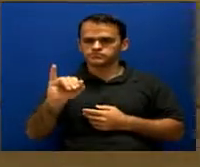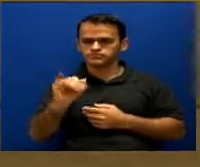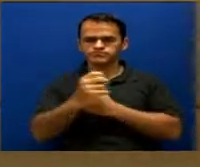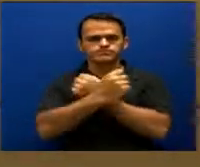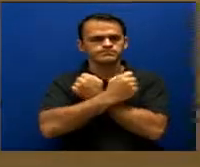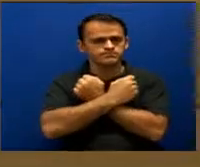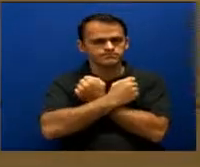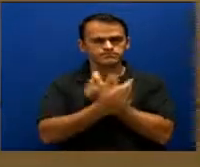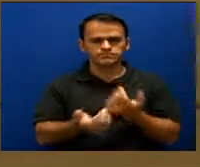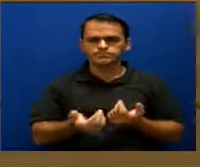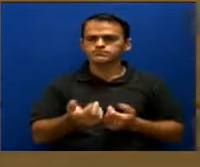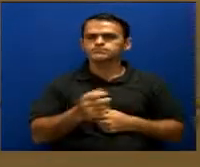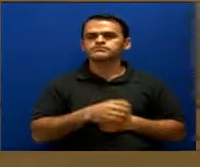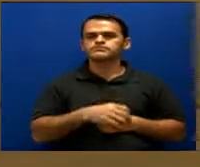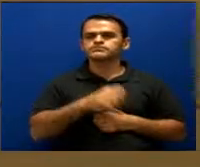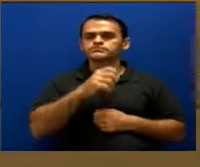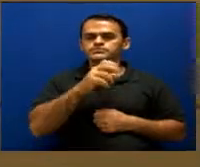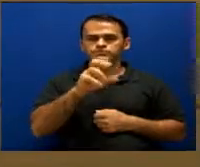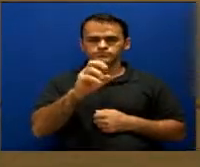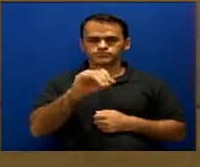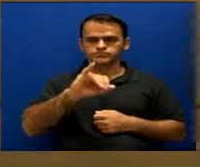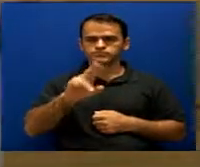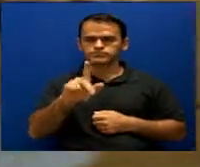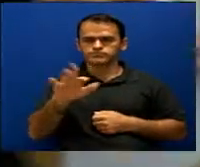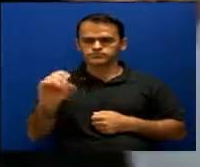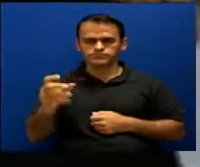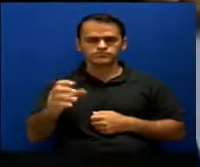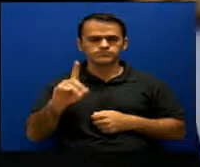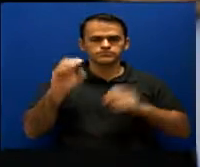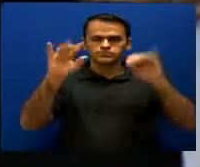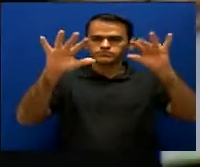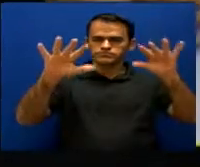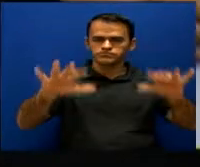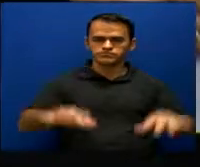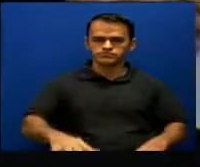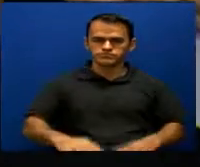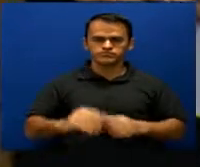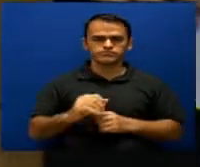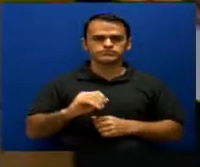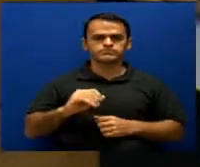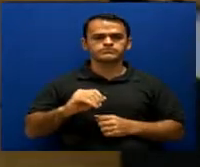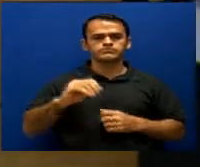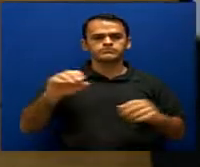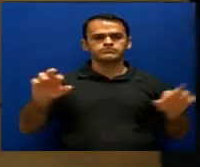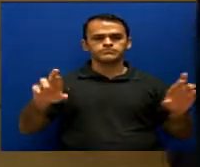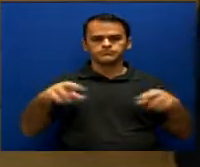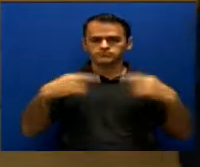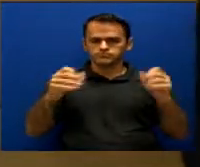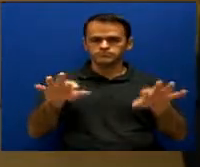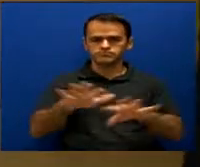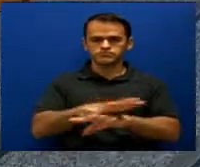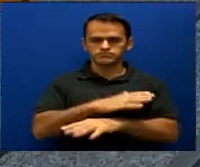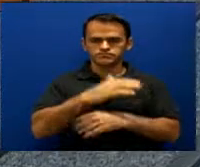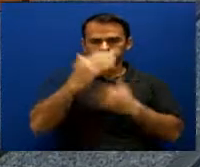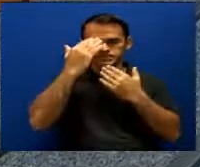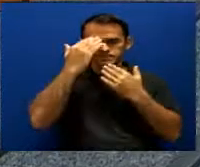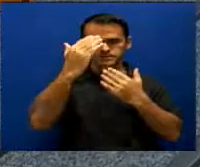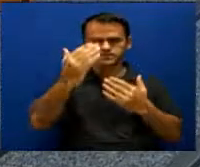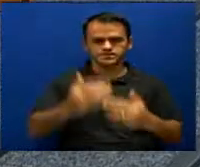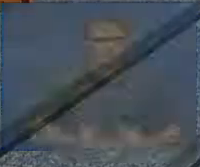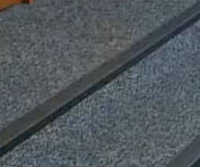gente também, a avó da Júlia. Que Deus abençoe a todos vocês e até a próxima sessão. Declaro encerrada essa sessão.